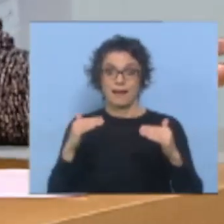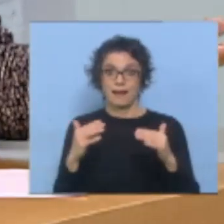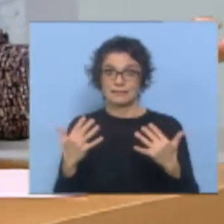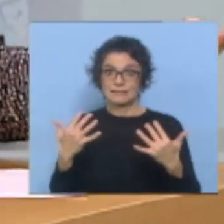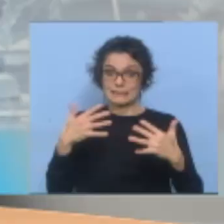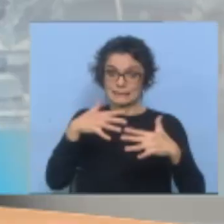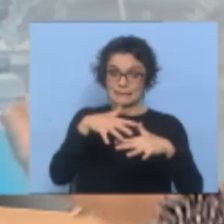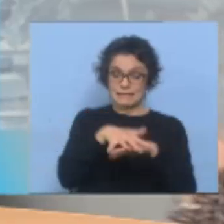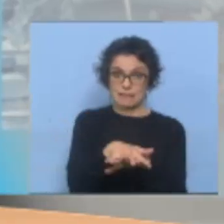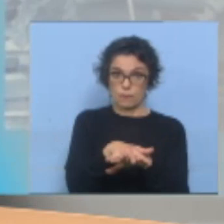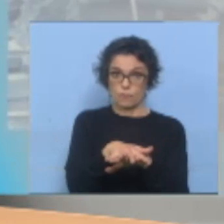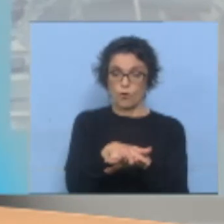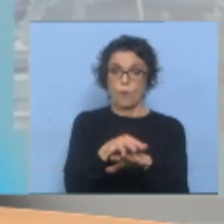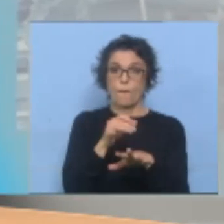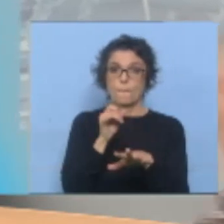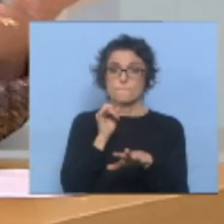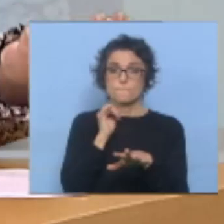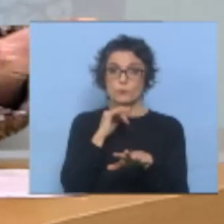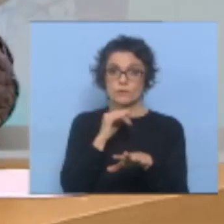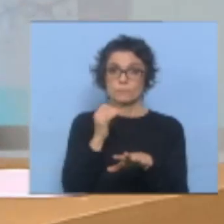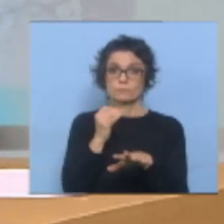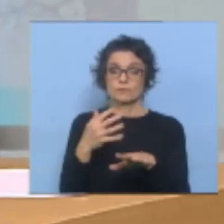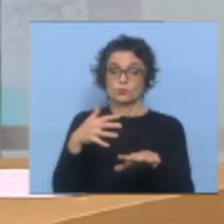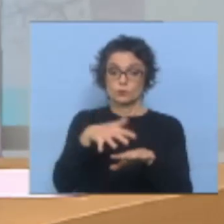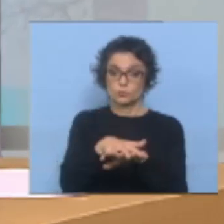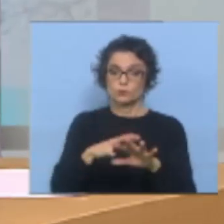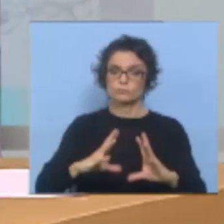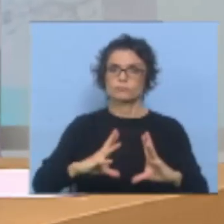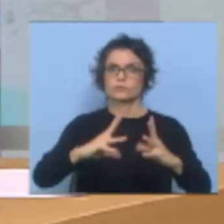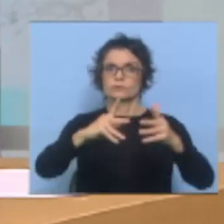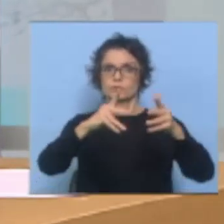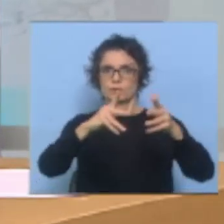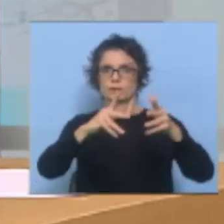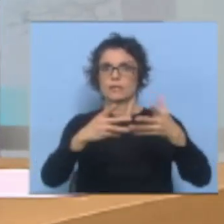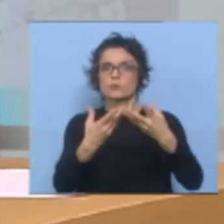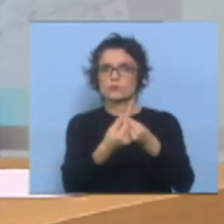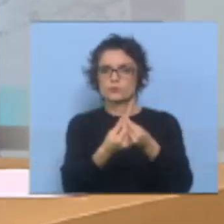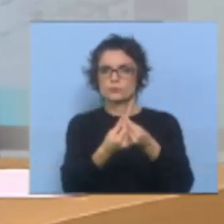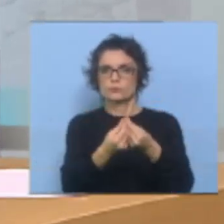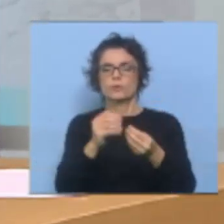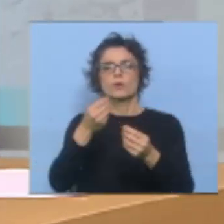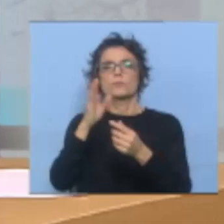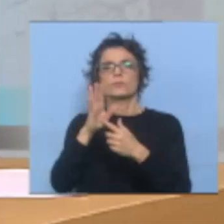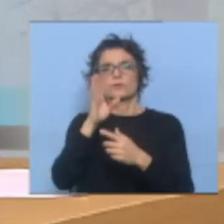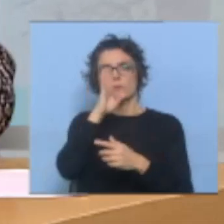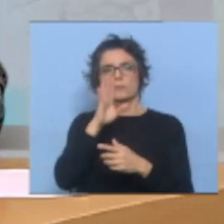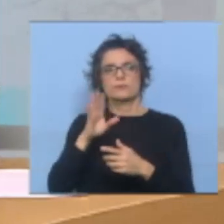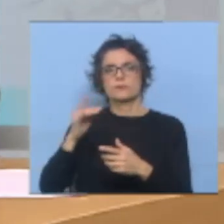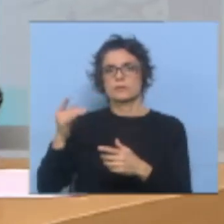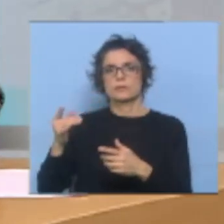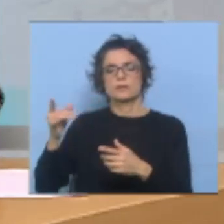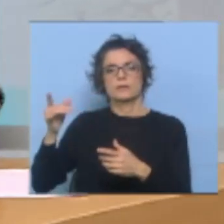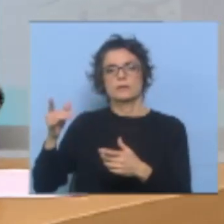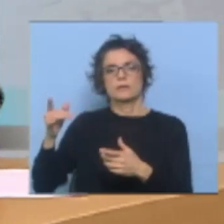Este abraço que se dá quando o nosso clube marca um golo ao vizinho do lado, que não conhecemos de lado nenhum, não é? Que é mais do que o abraço da paz